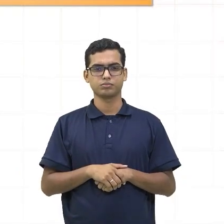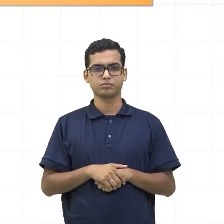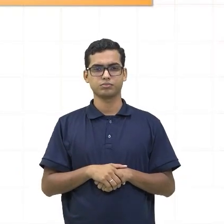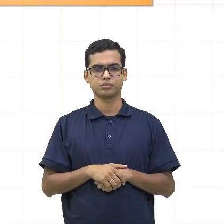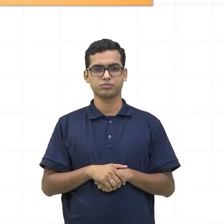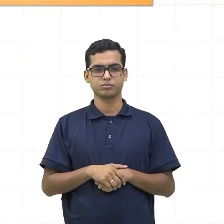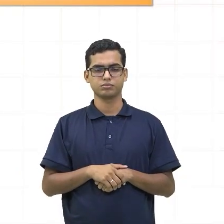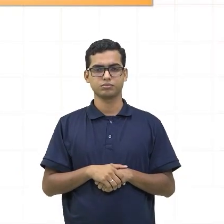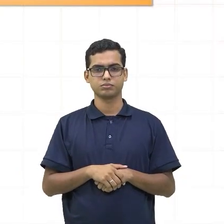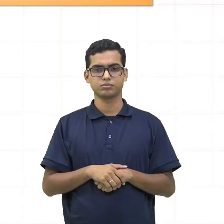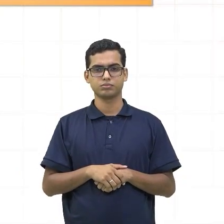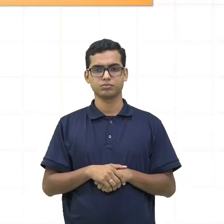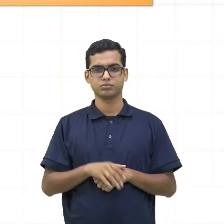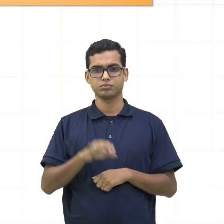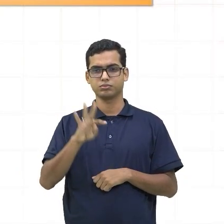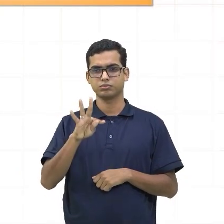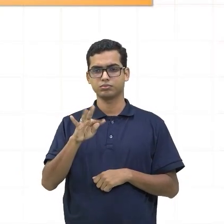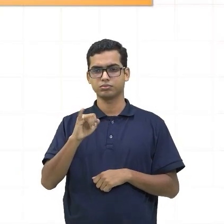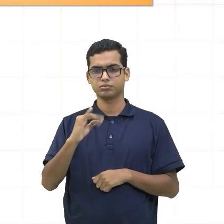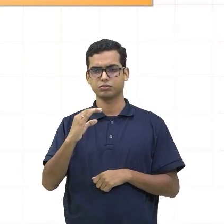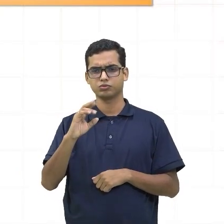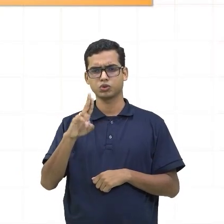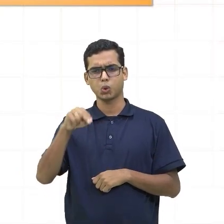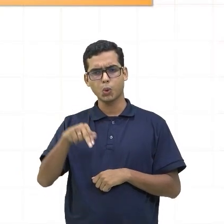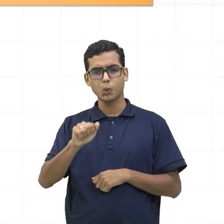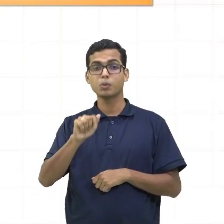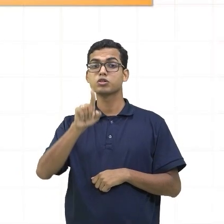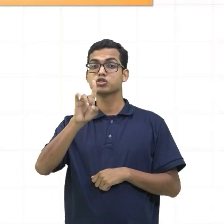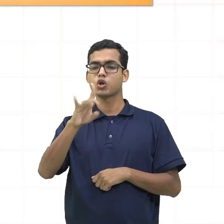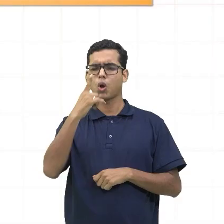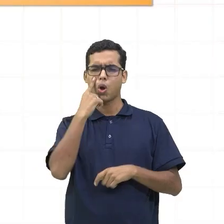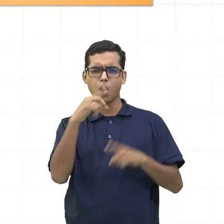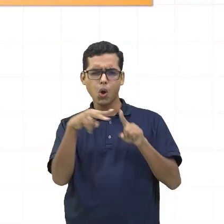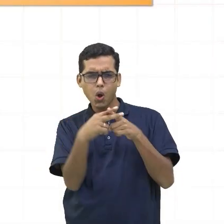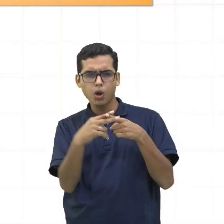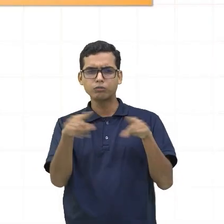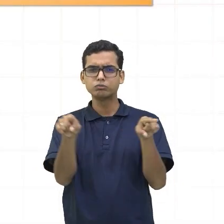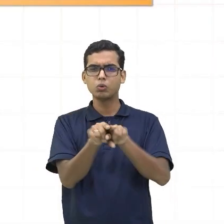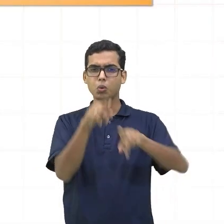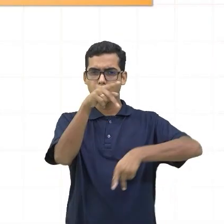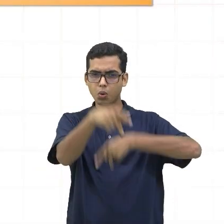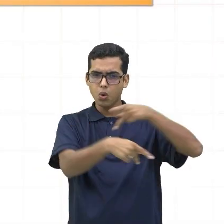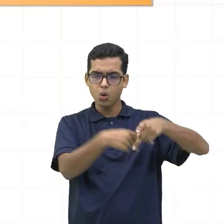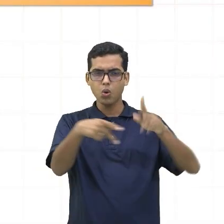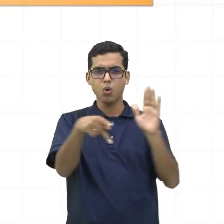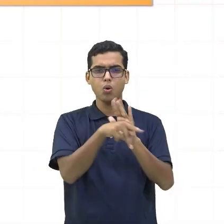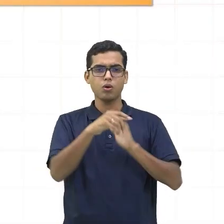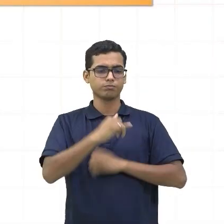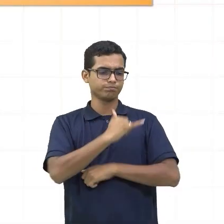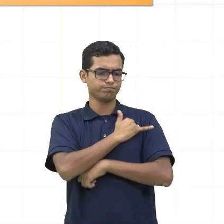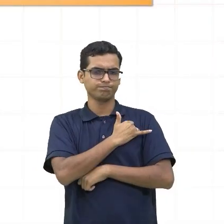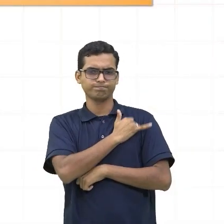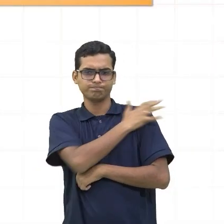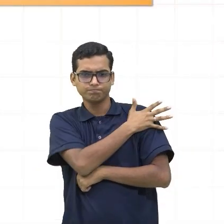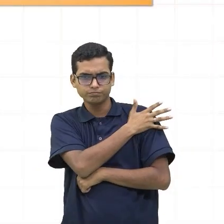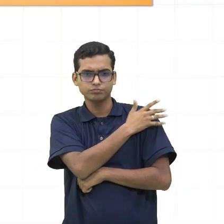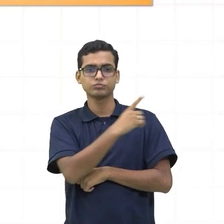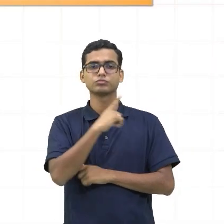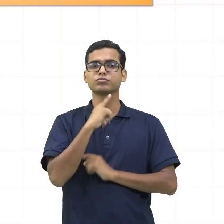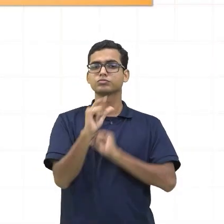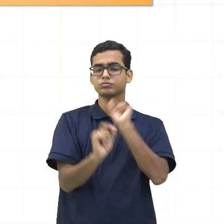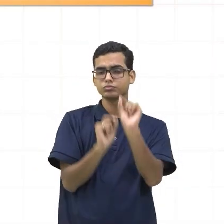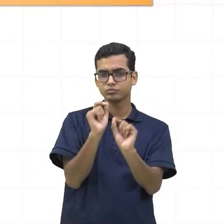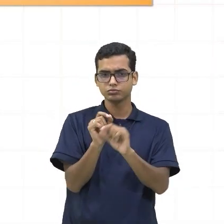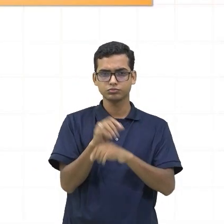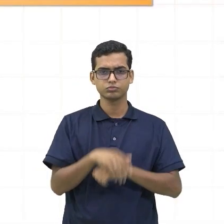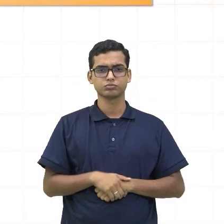Temos a participação do povo ticuna. Só fazendo uma correção aí, que no povo, o povo Yanomami, eles estão organizados